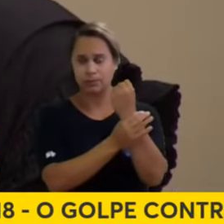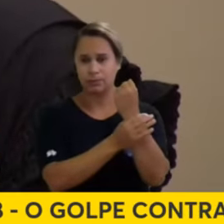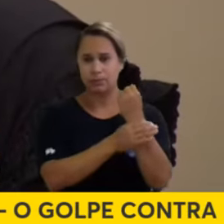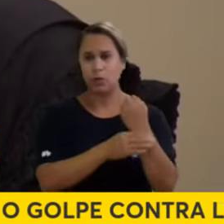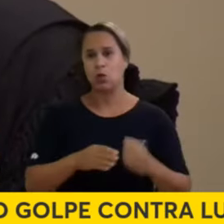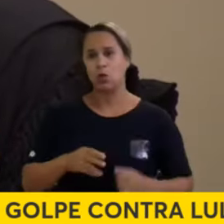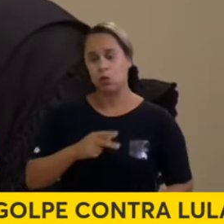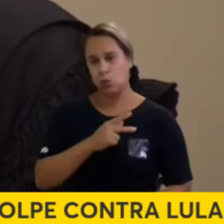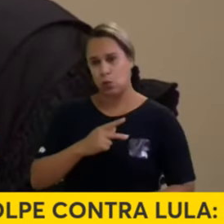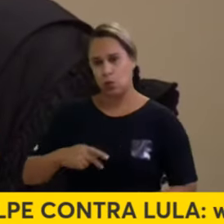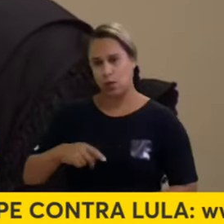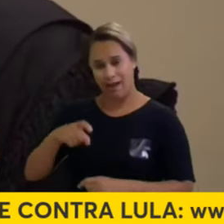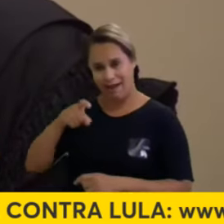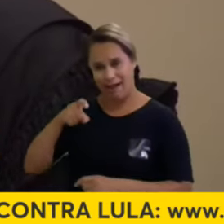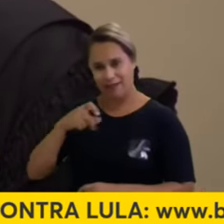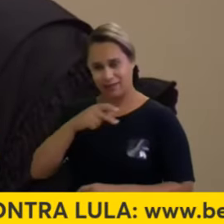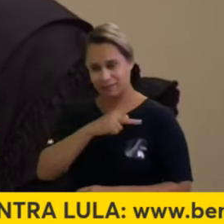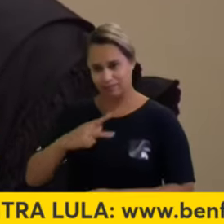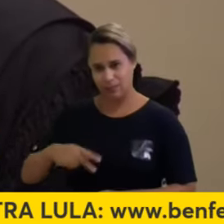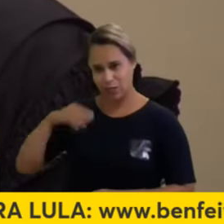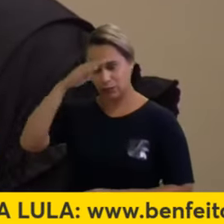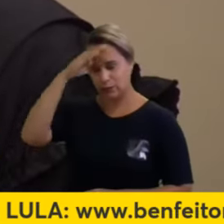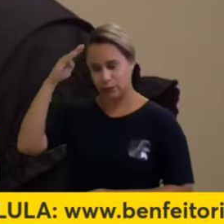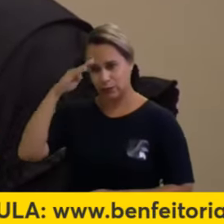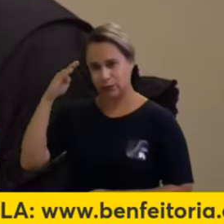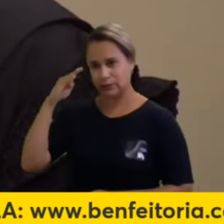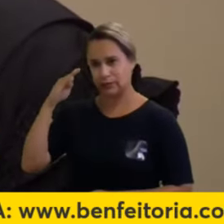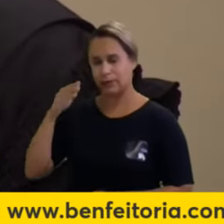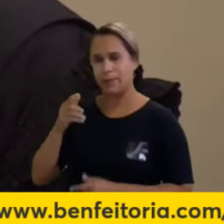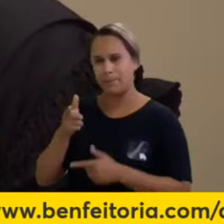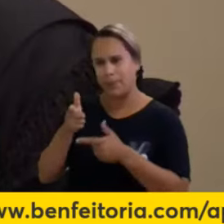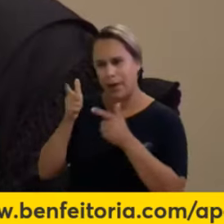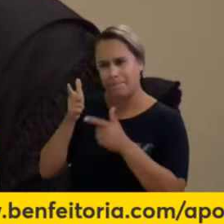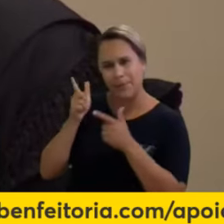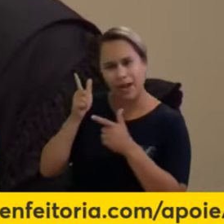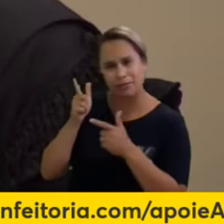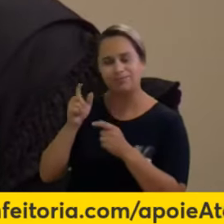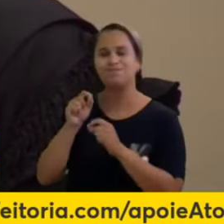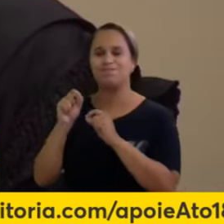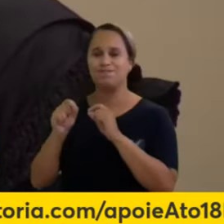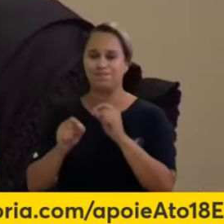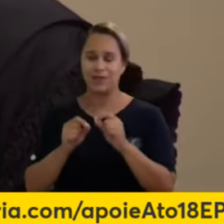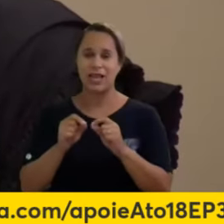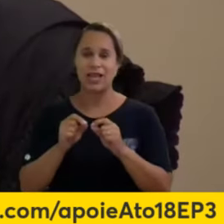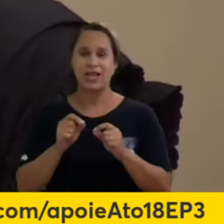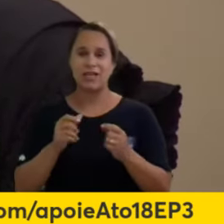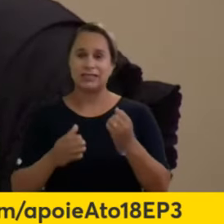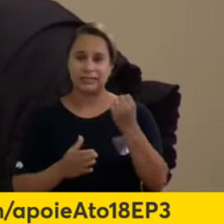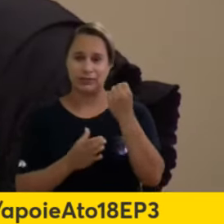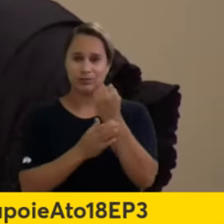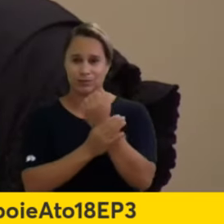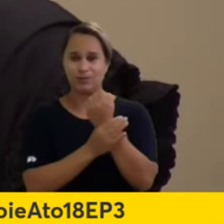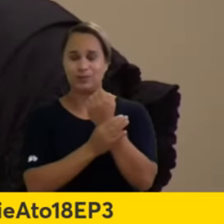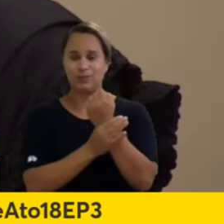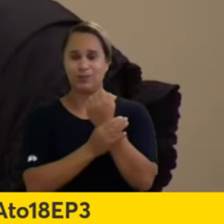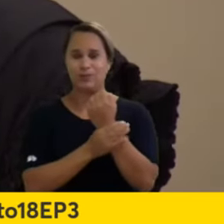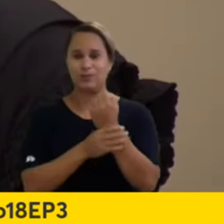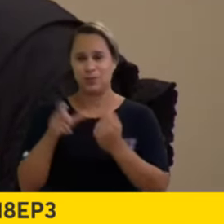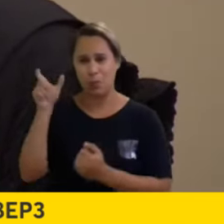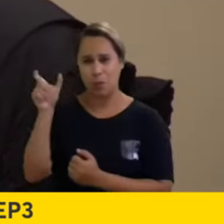aparente tentativa de emboscada Lula estava segundo a notícia do ol em outro veículo que não o que foi